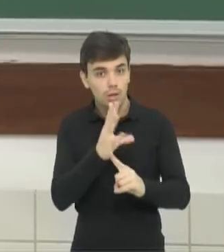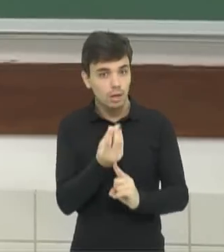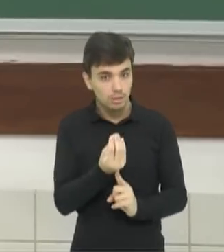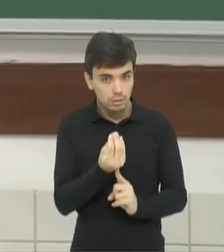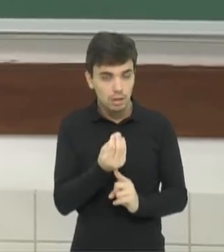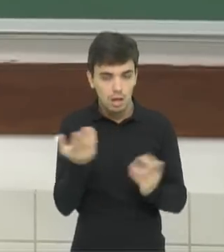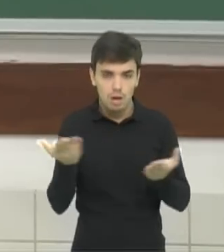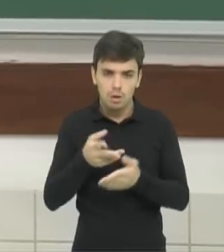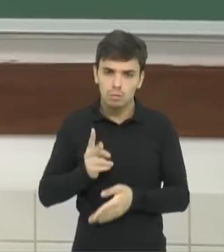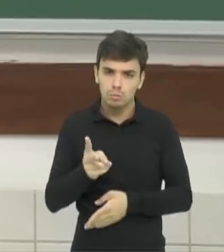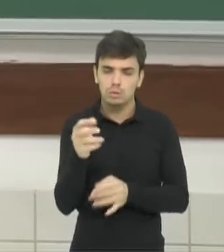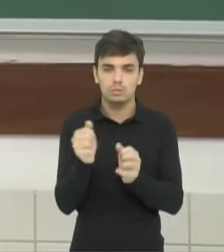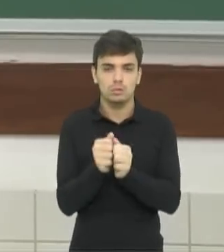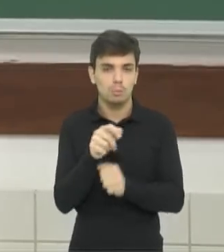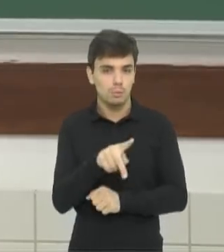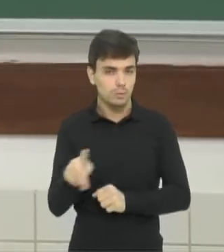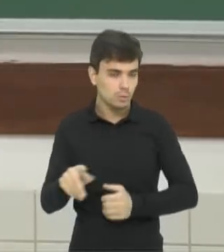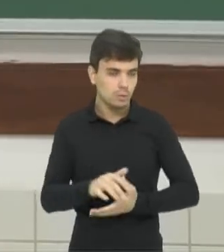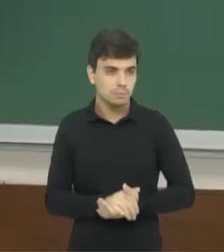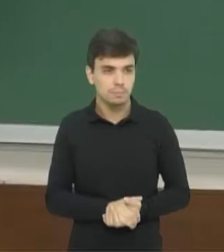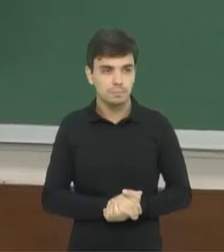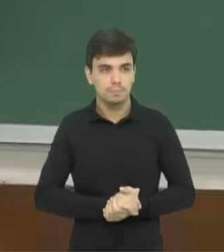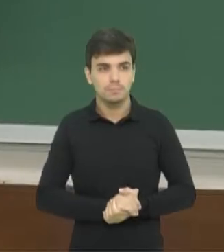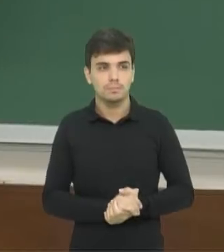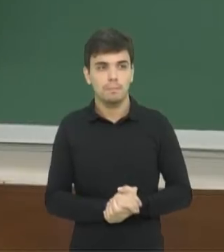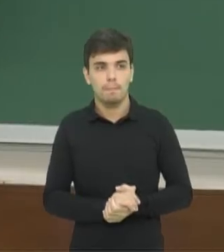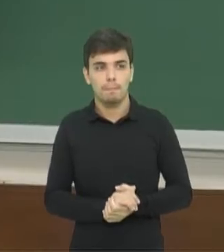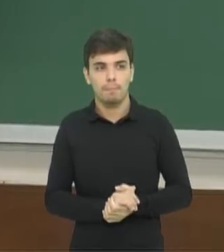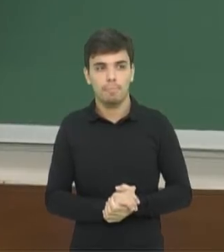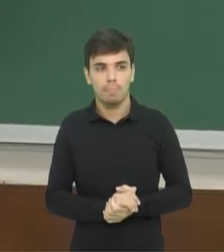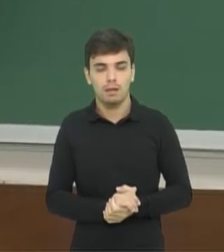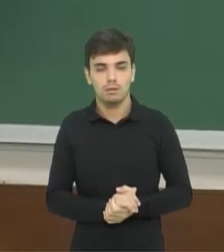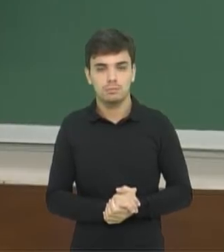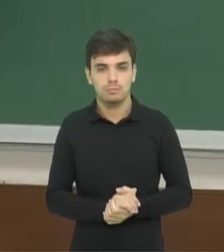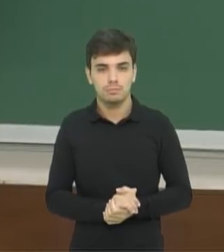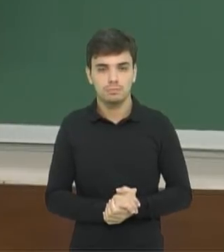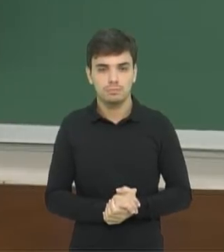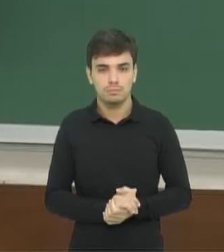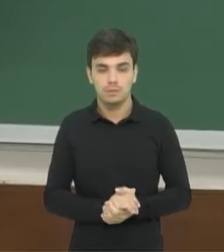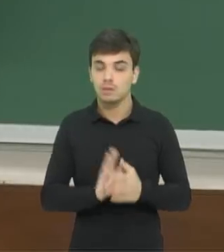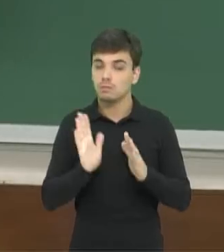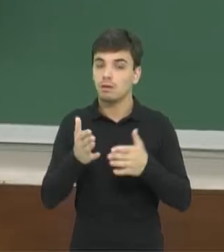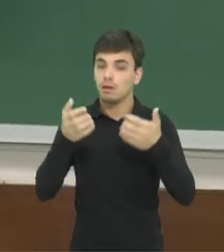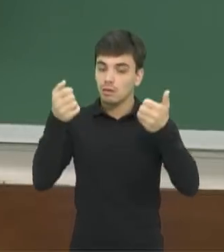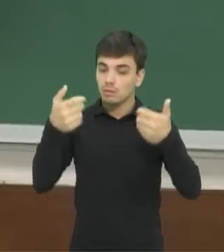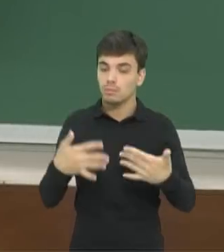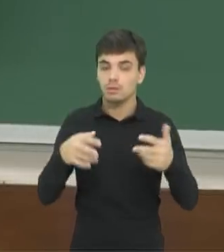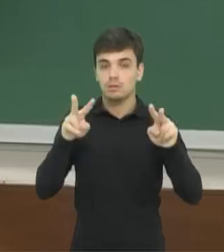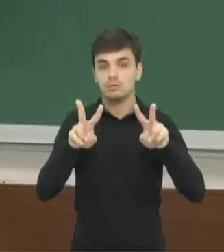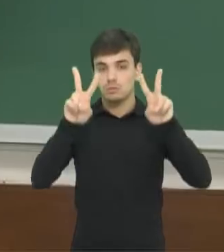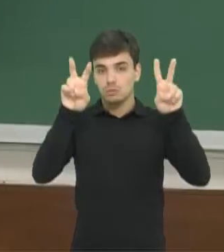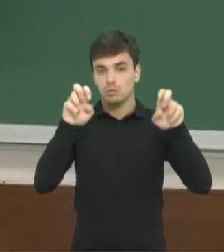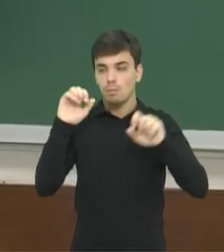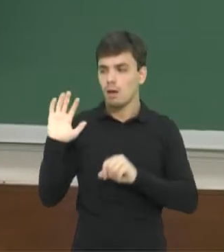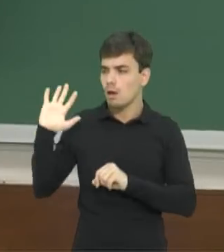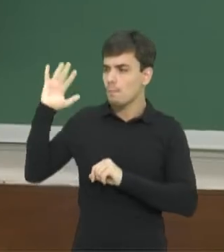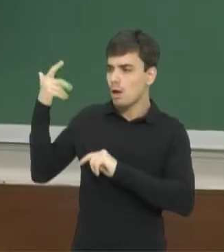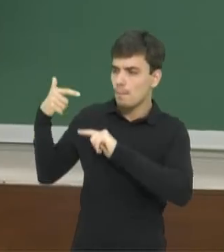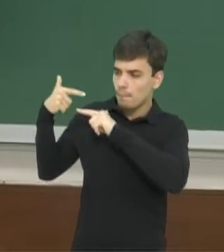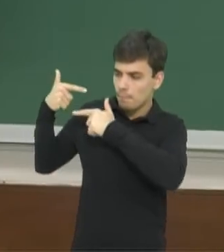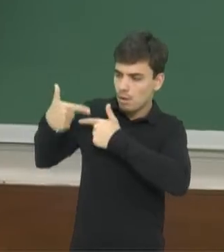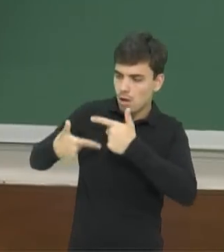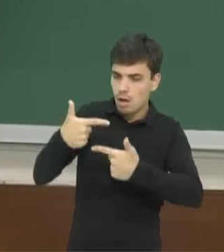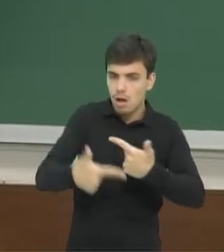Então vamos com a prof. Força aí, gente. Vamos lá. Acompanhe aqui a prof, então, gente, que a gente vai falar sobre esse movimento artístico,